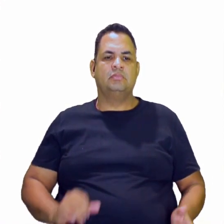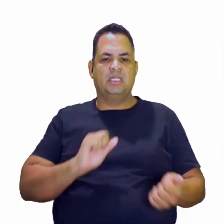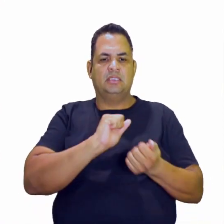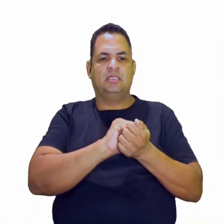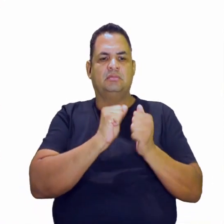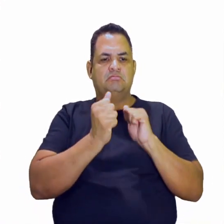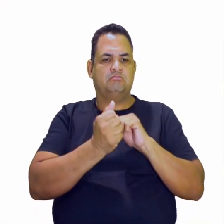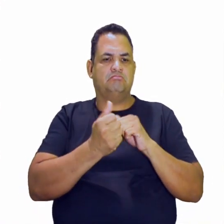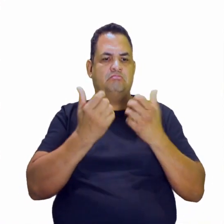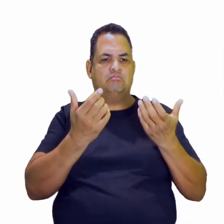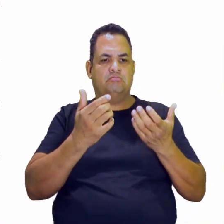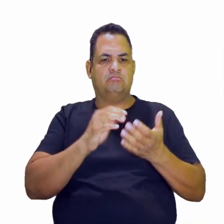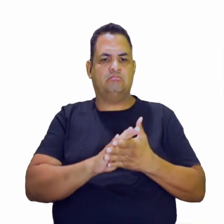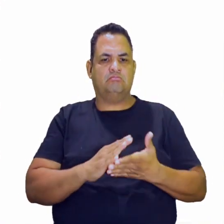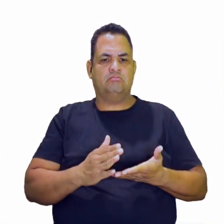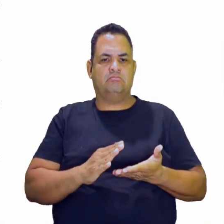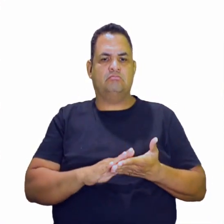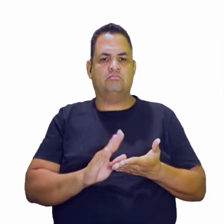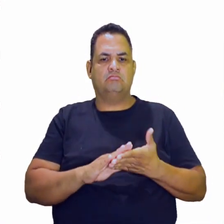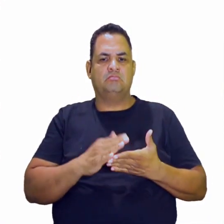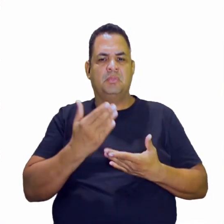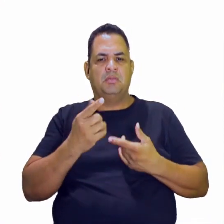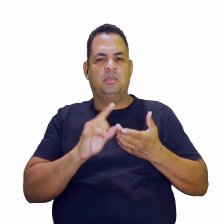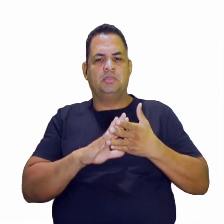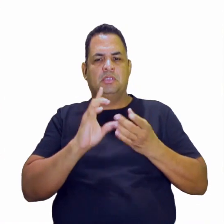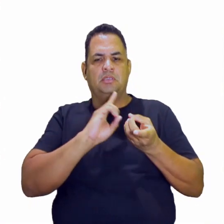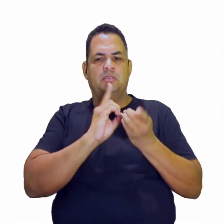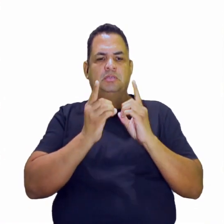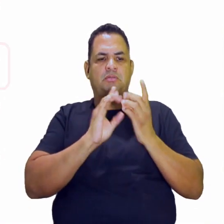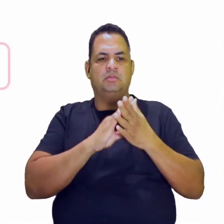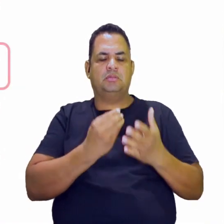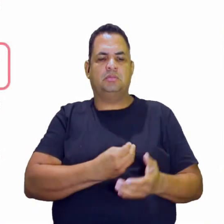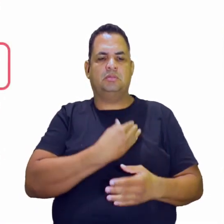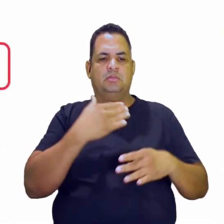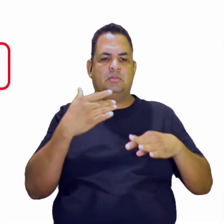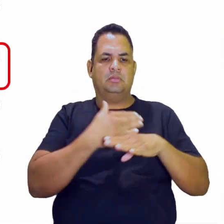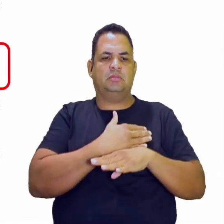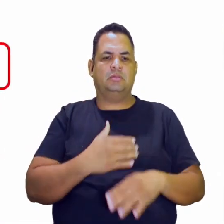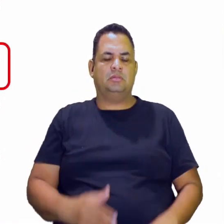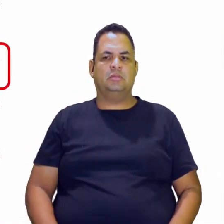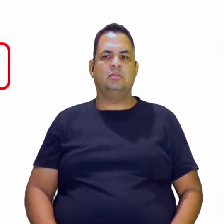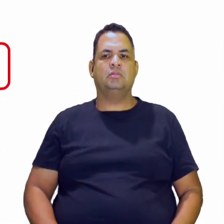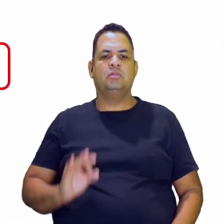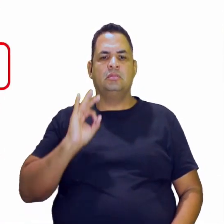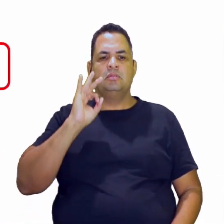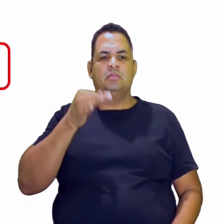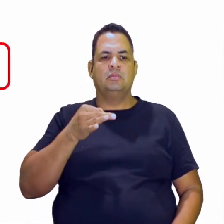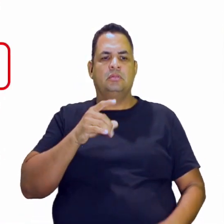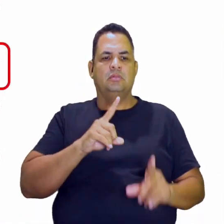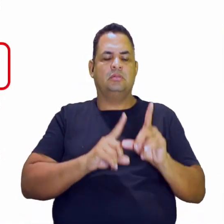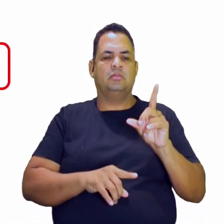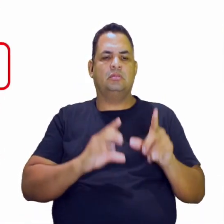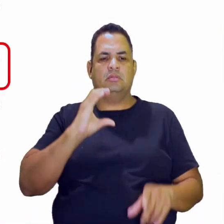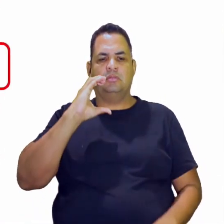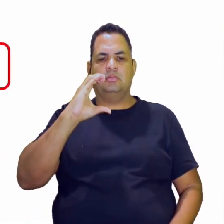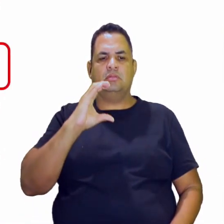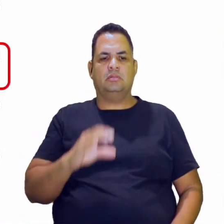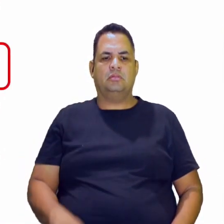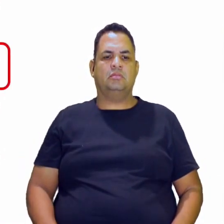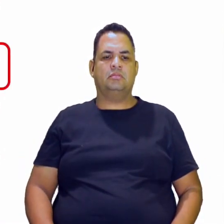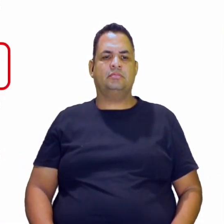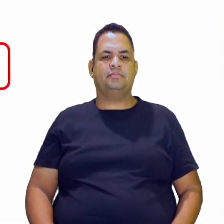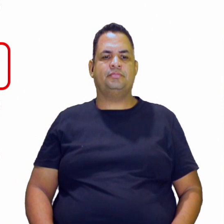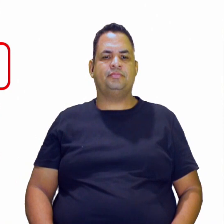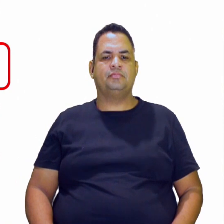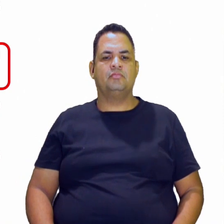passos são improvisados, como expressão da dinâmica da vida urbana. Vamos ver se está correta. Letra C. Tá? Então,